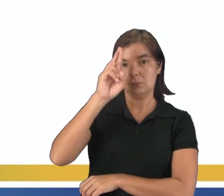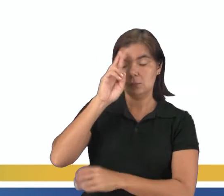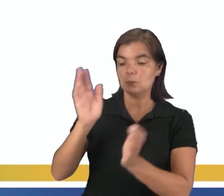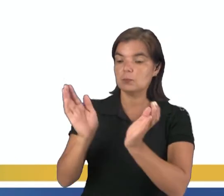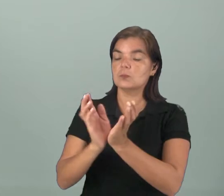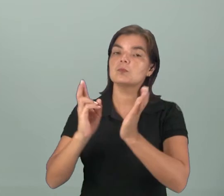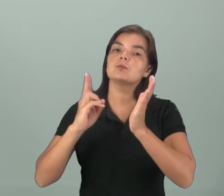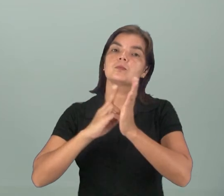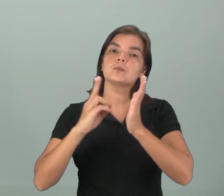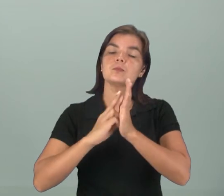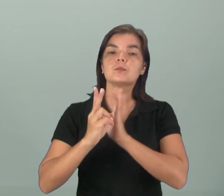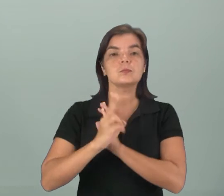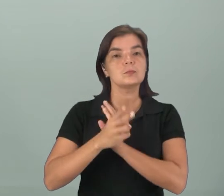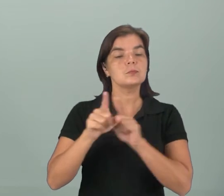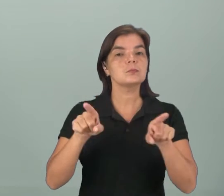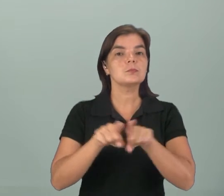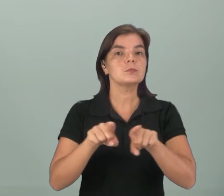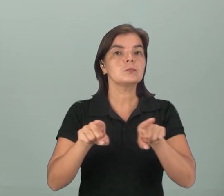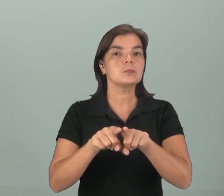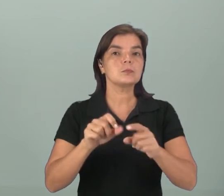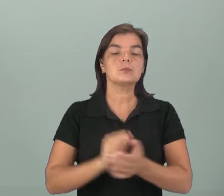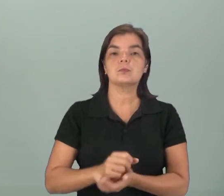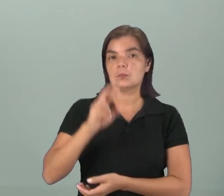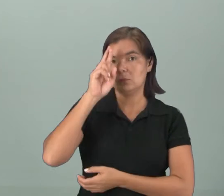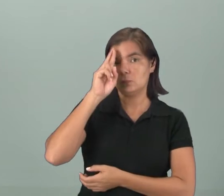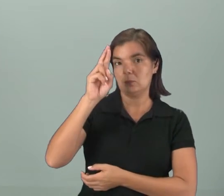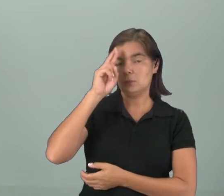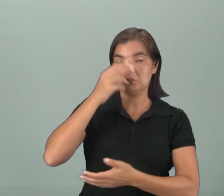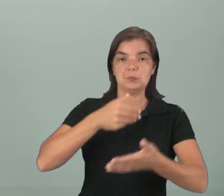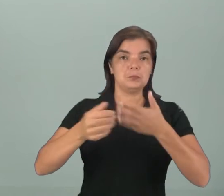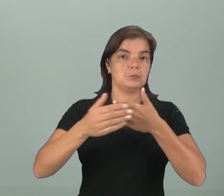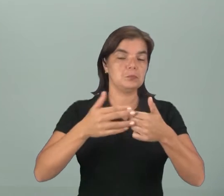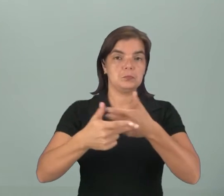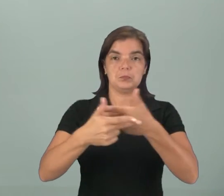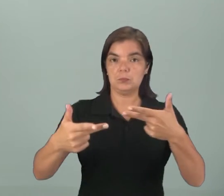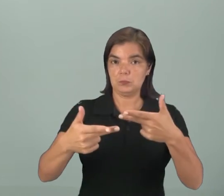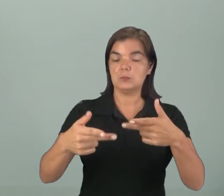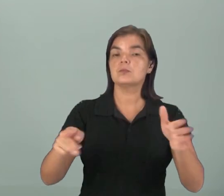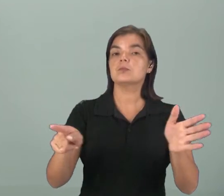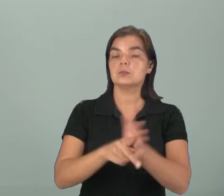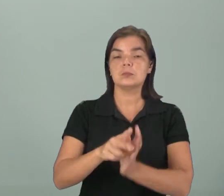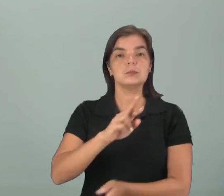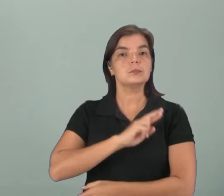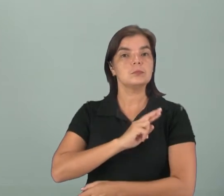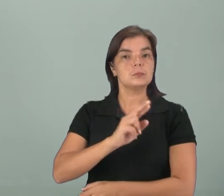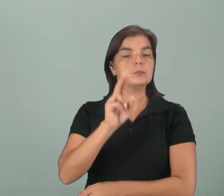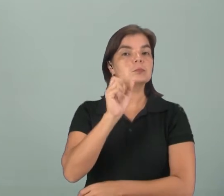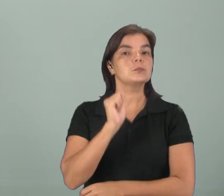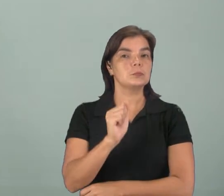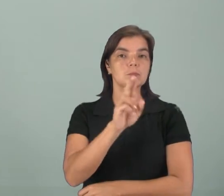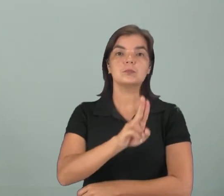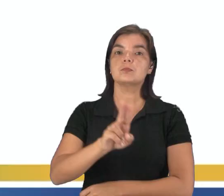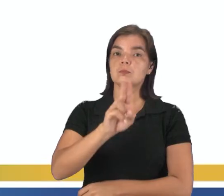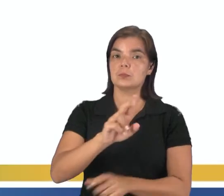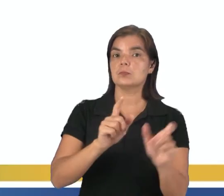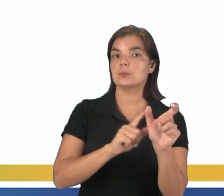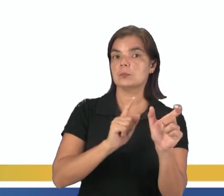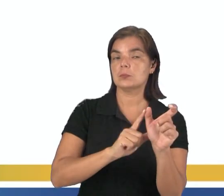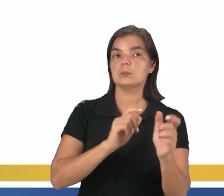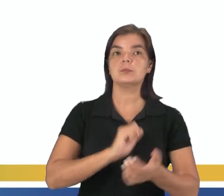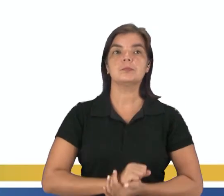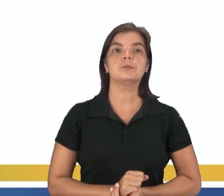de tribo, ou mesmo seja lá o chefe de qualquer cunho religioso. Ele pode usar essa palavra